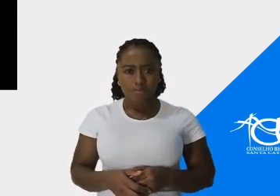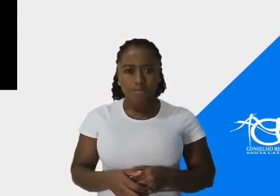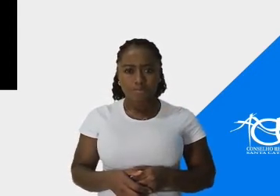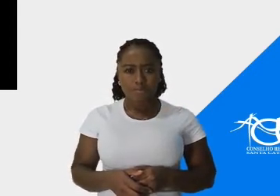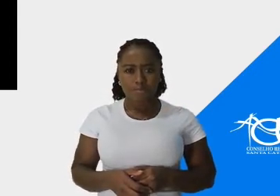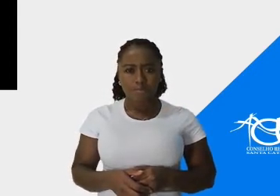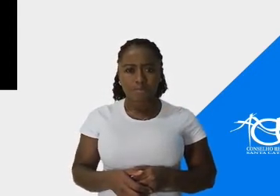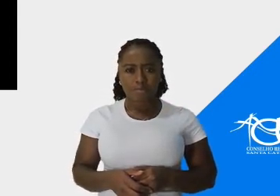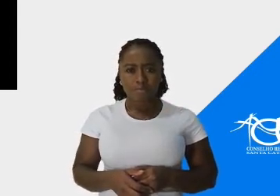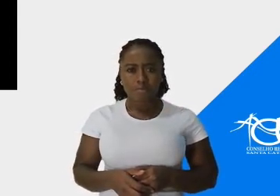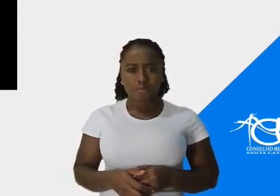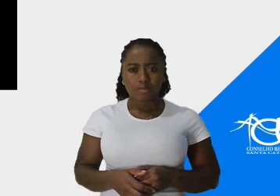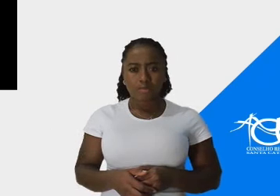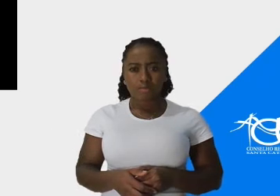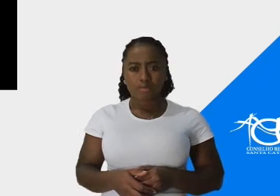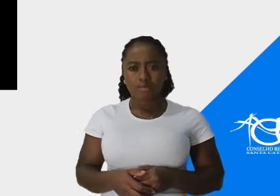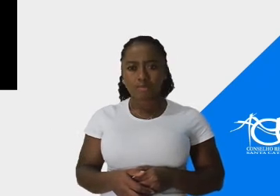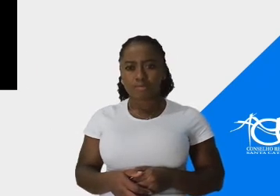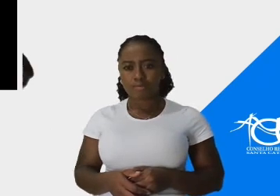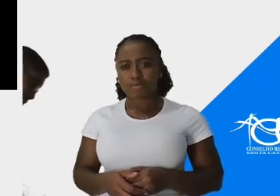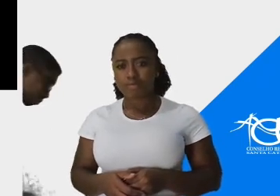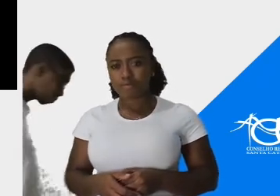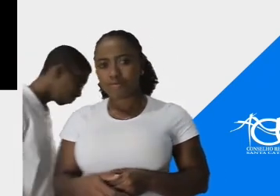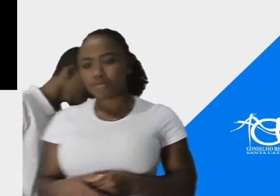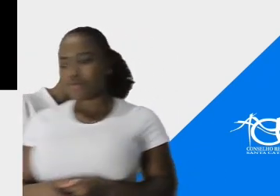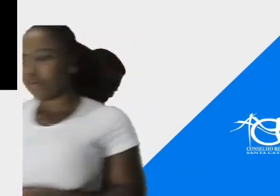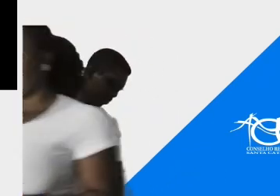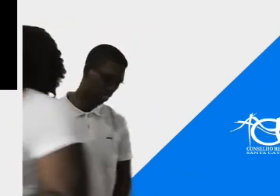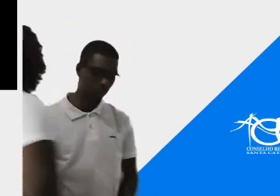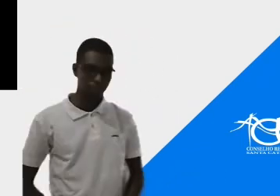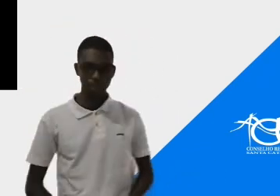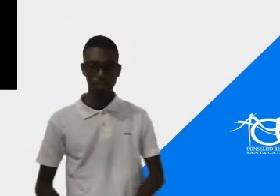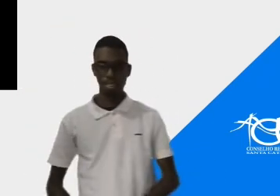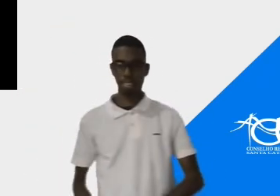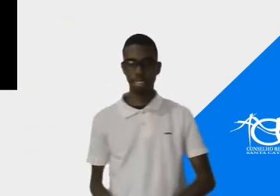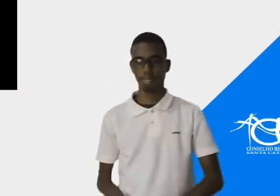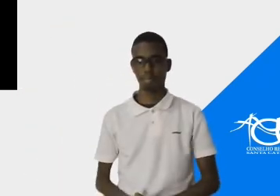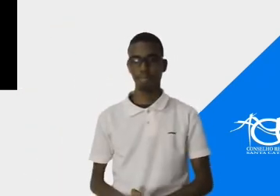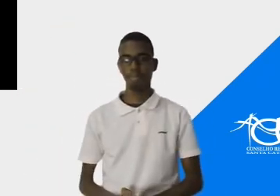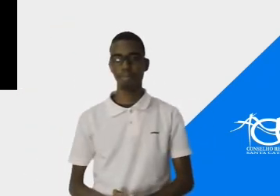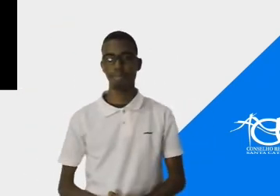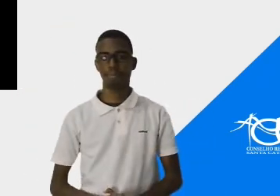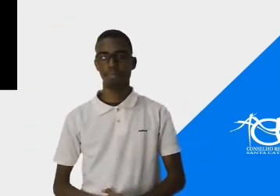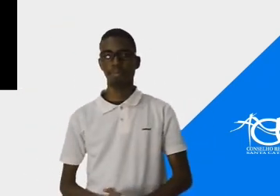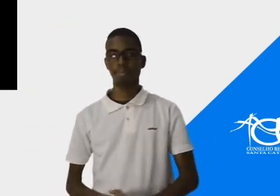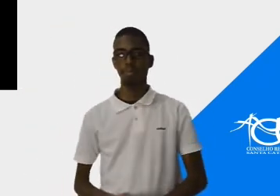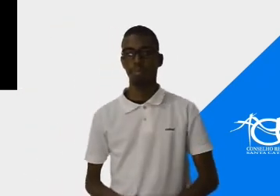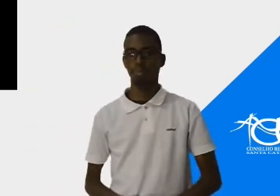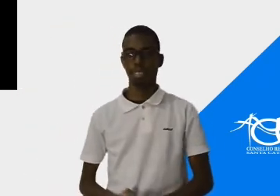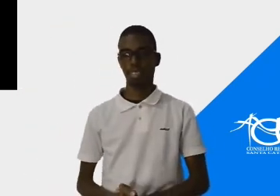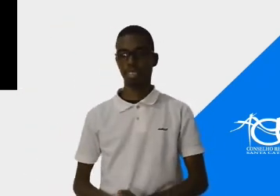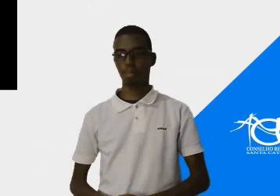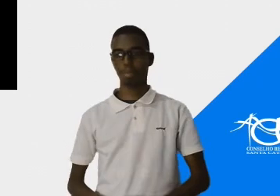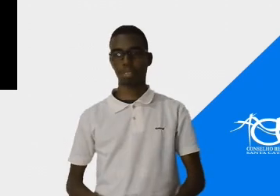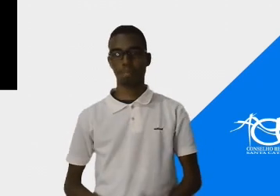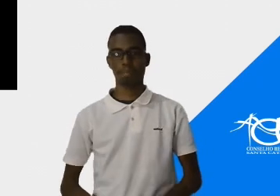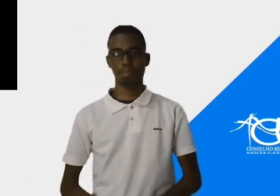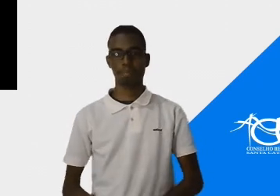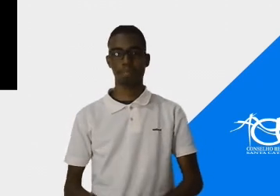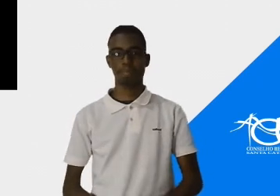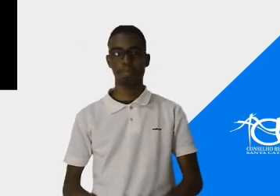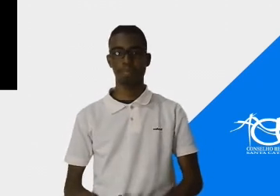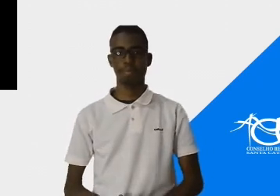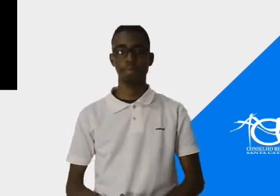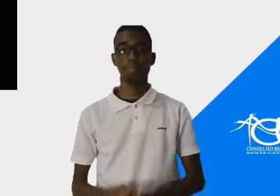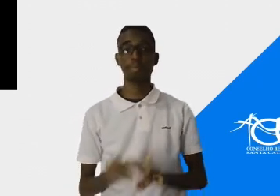Vamos ver aqui. Isso. Nessa imagem, vocês podem ver o tamanho. Onde está mais branco